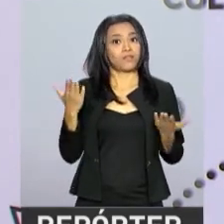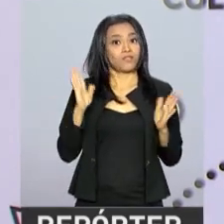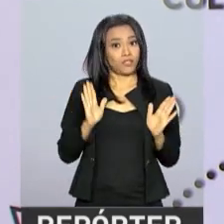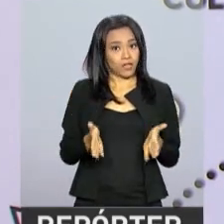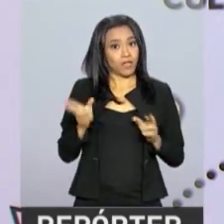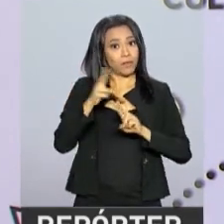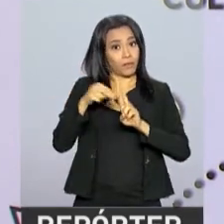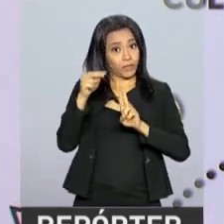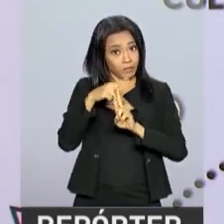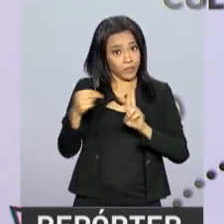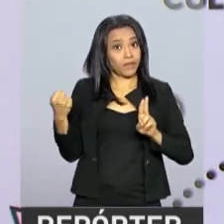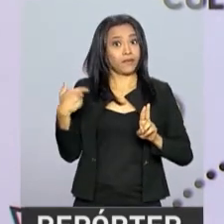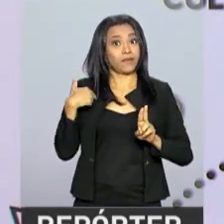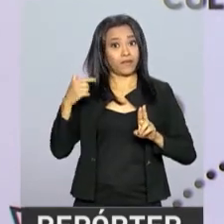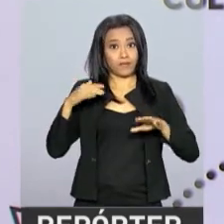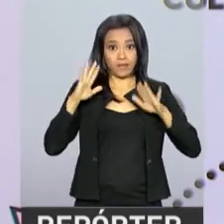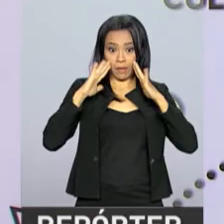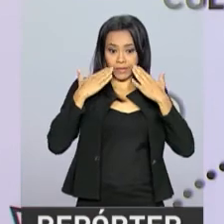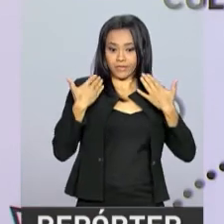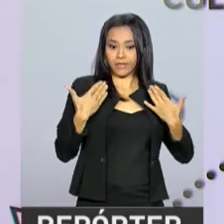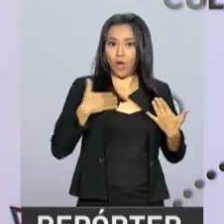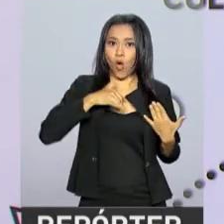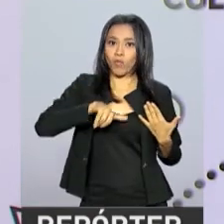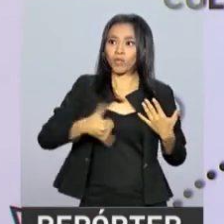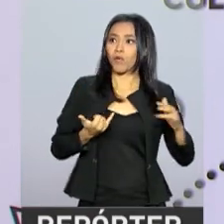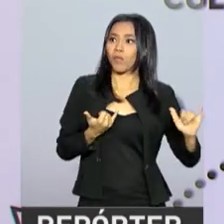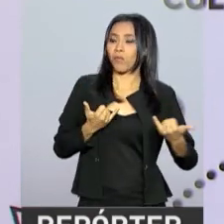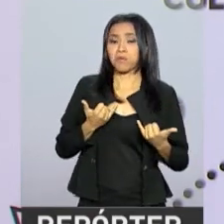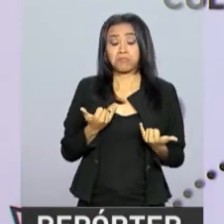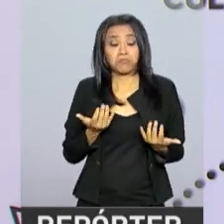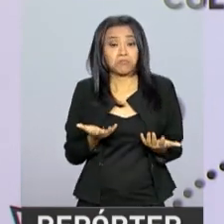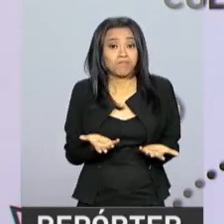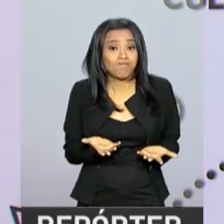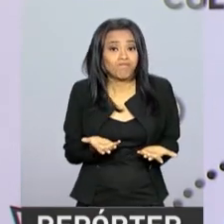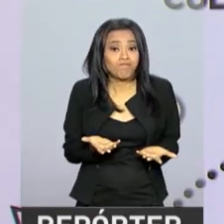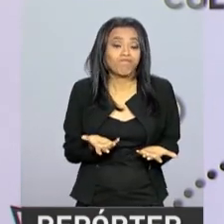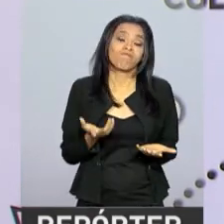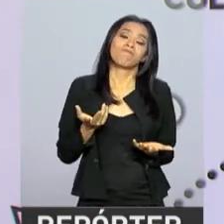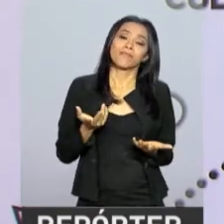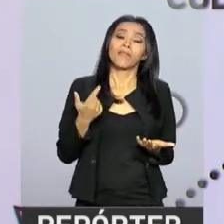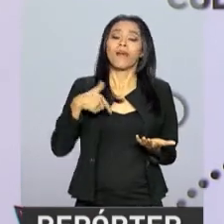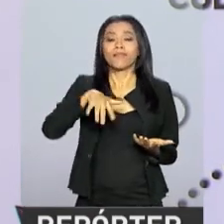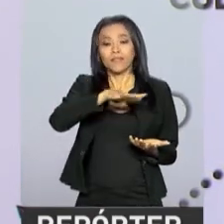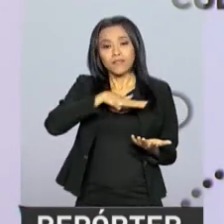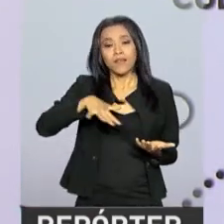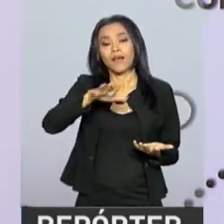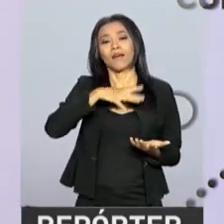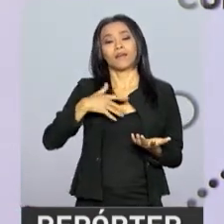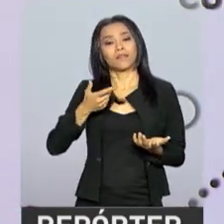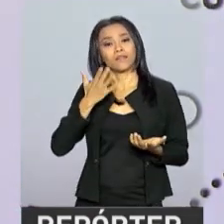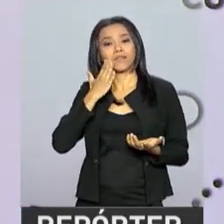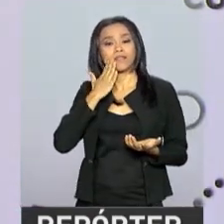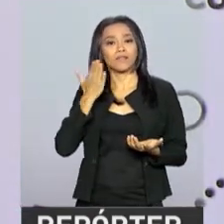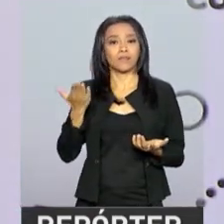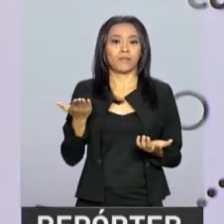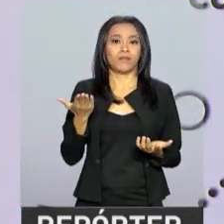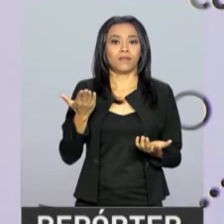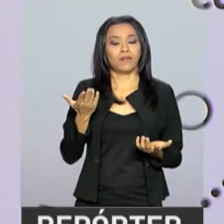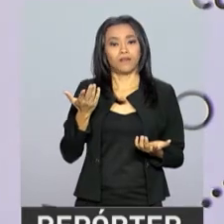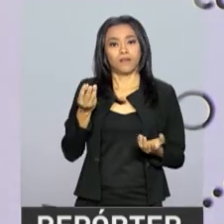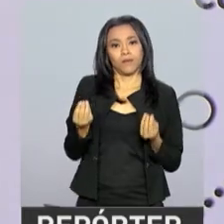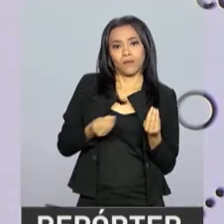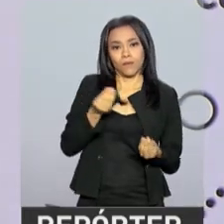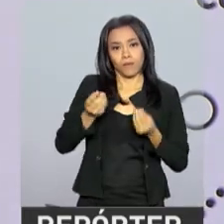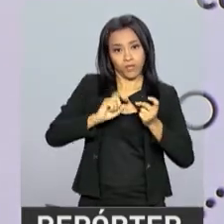fosse apresentada por máximo de conformidade possível essa questão da produção assim da autogestão coma como artista